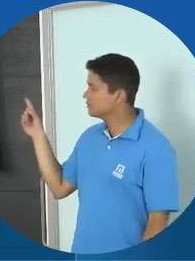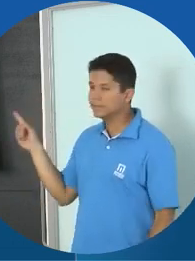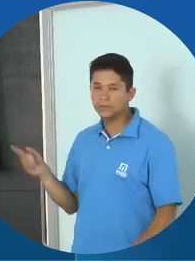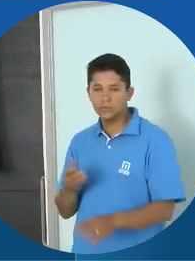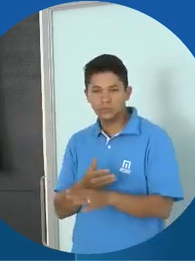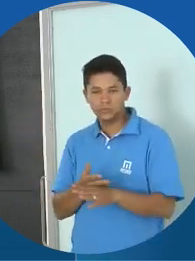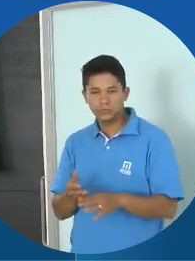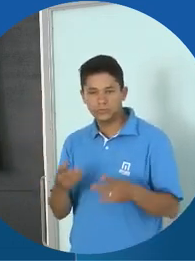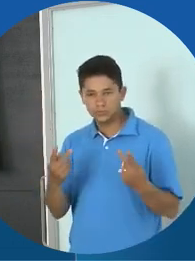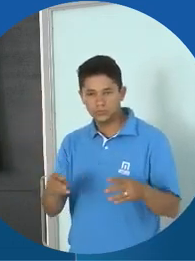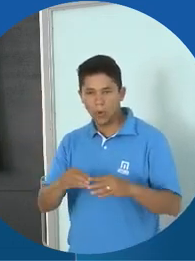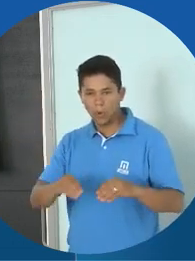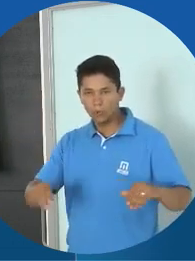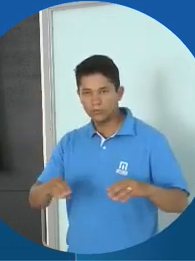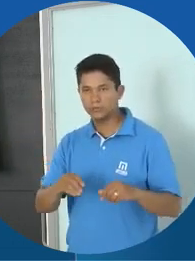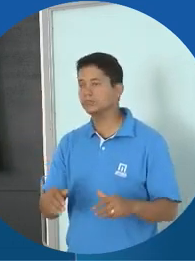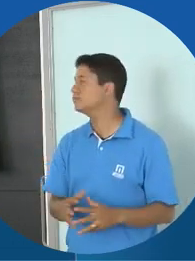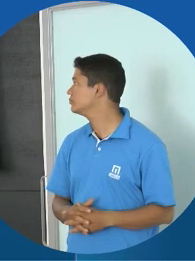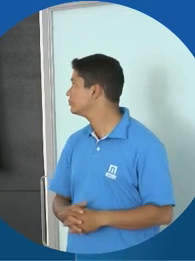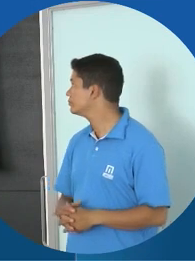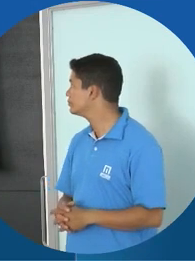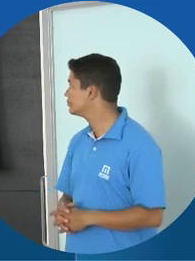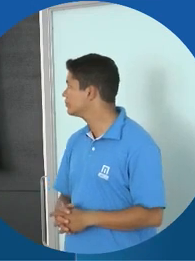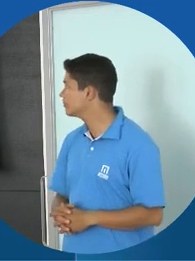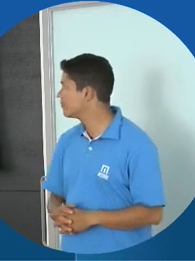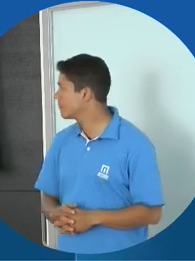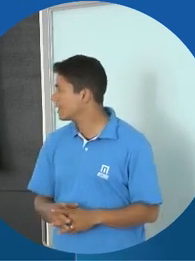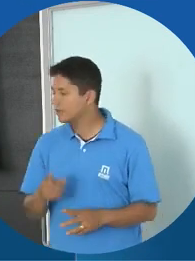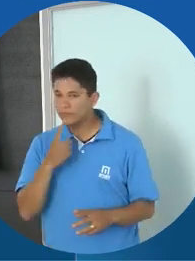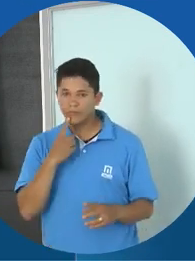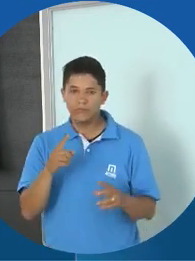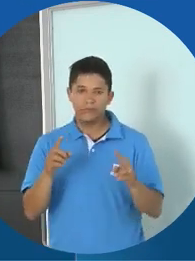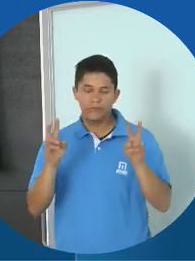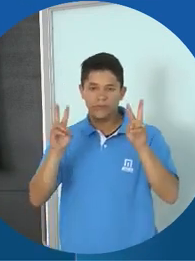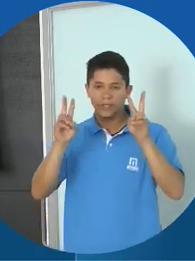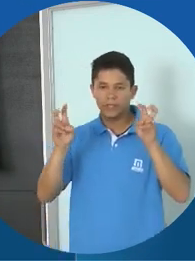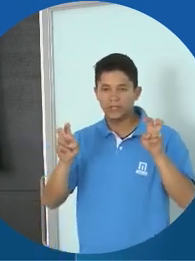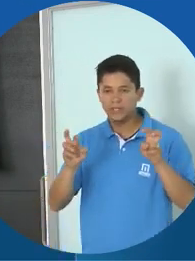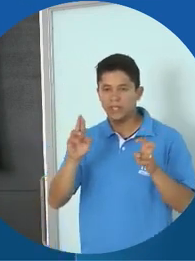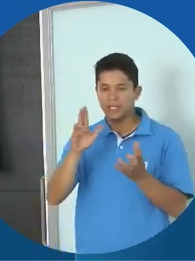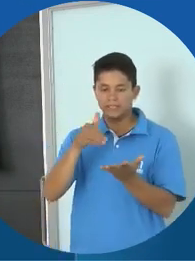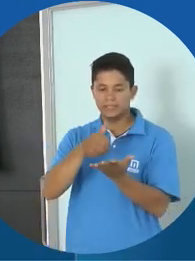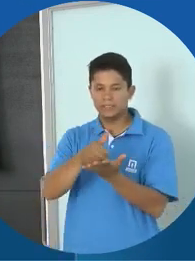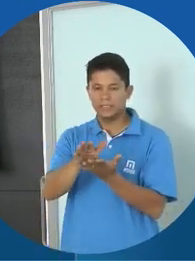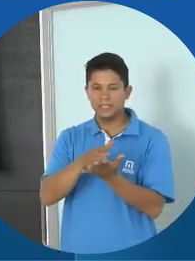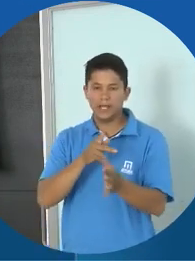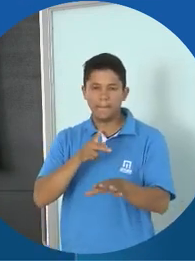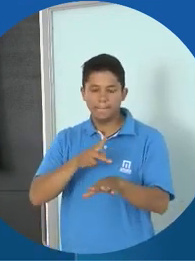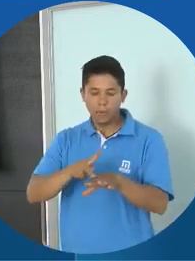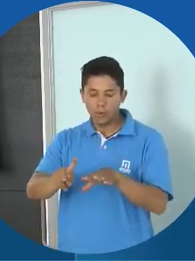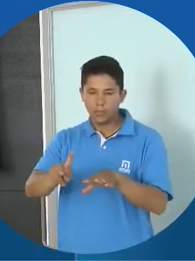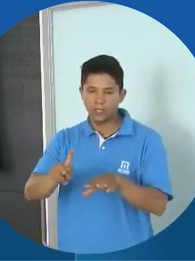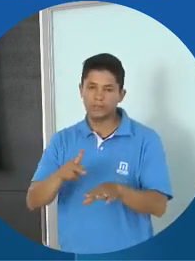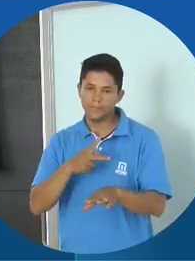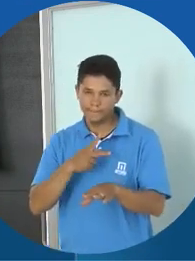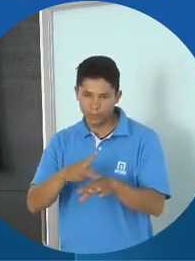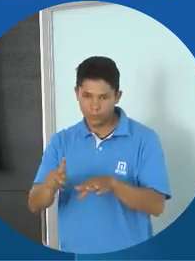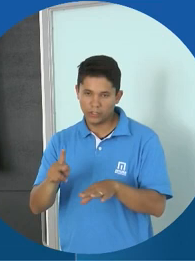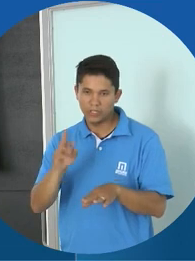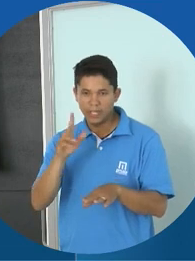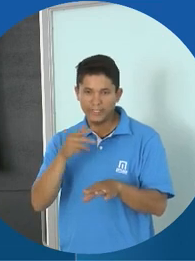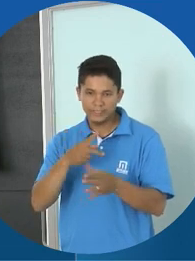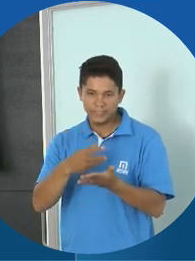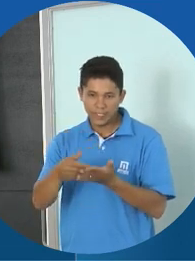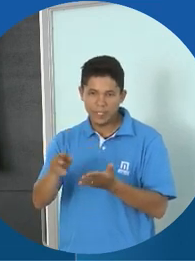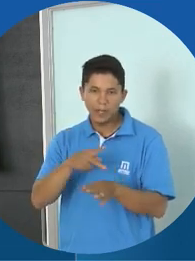do solo. Isso falando em termos de resina pura, sem realmente estar